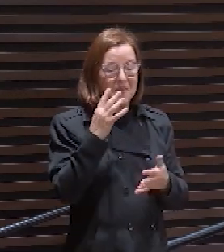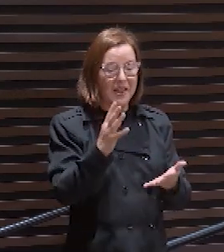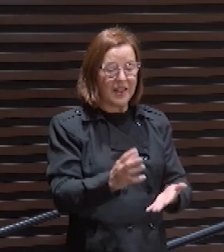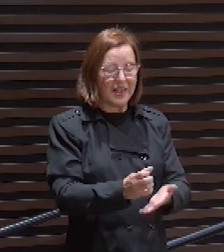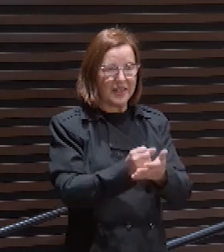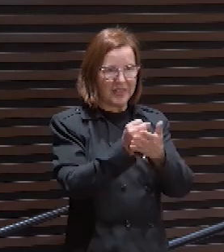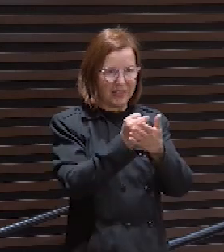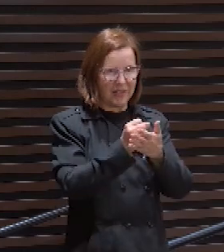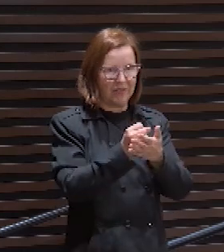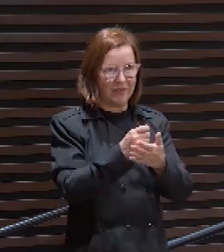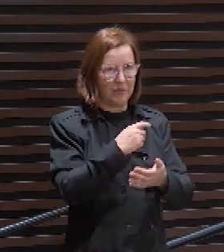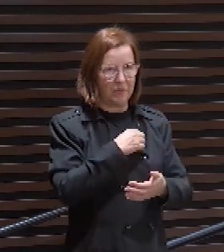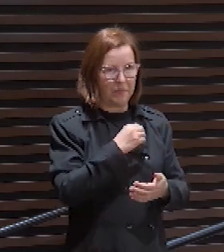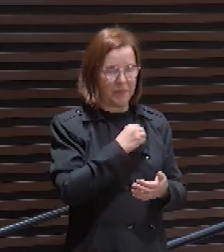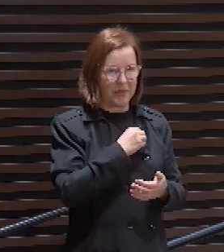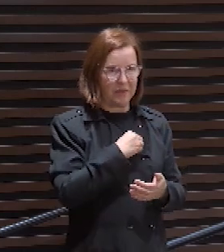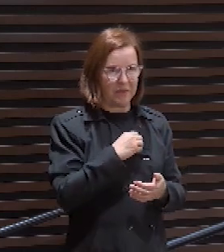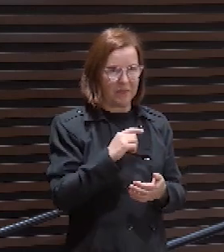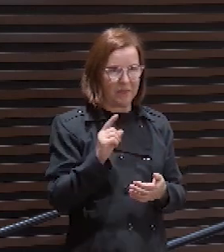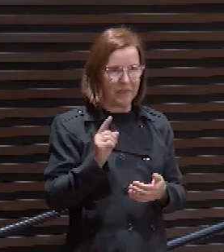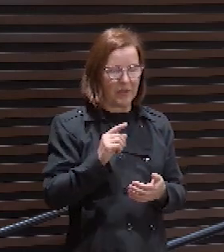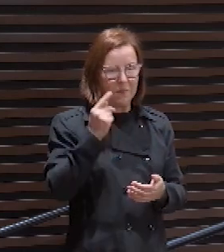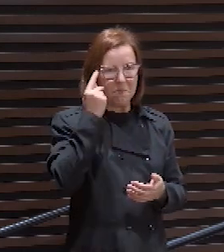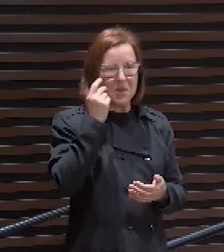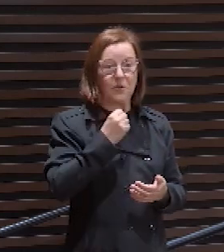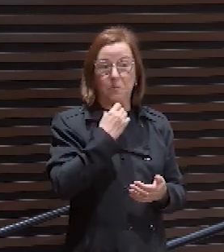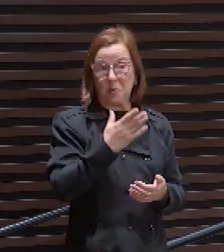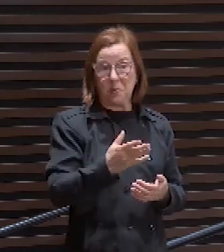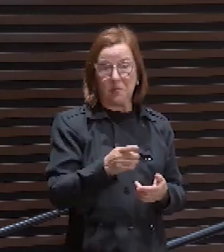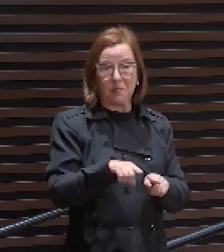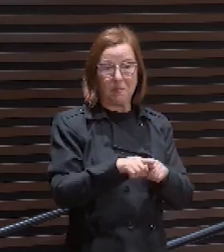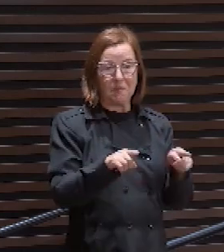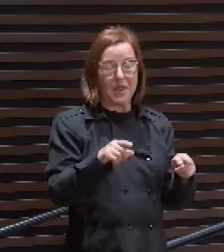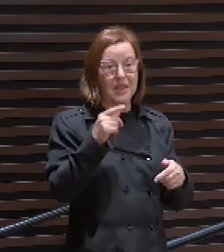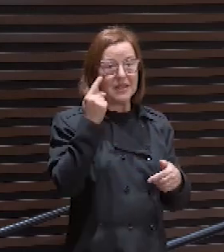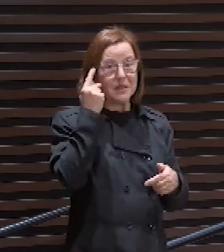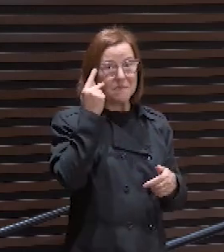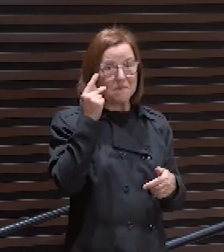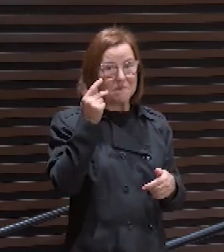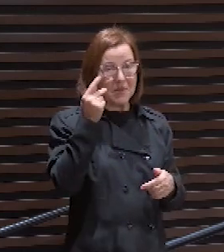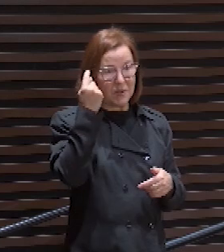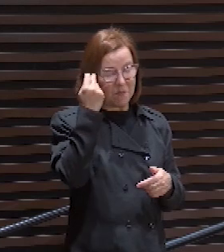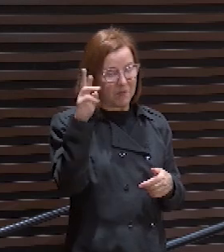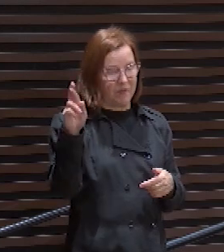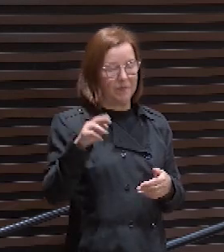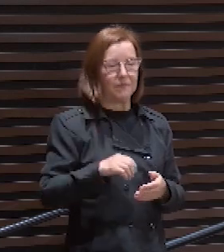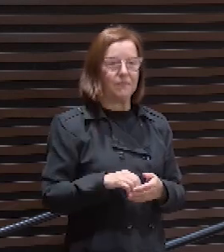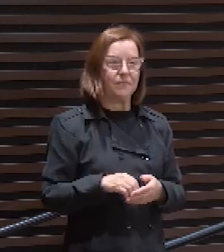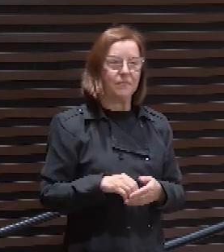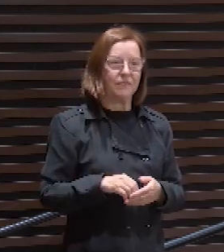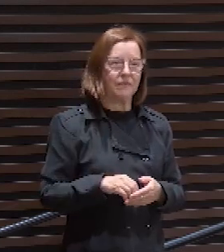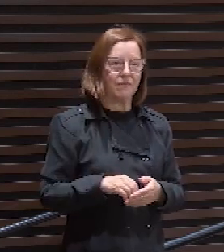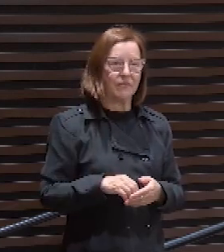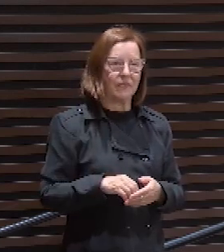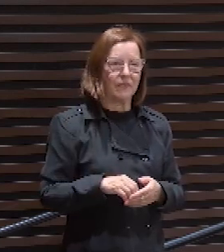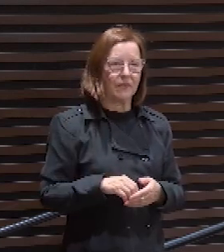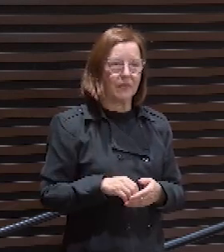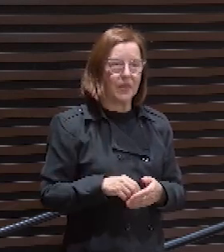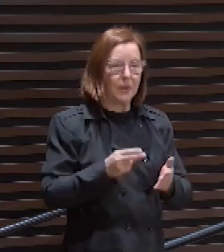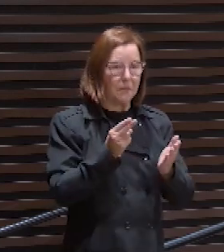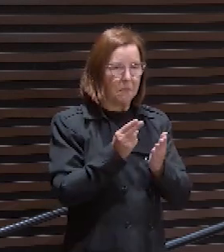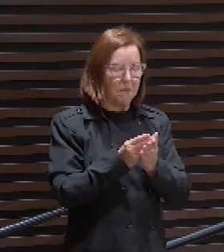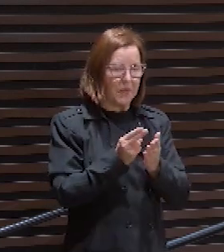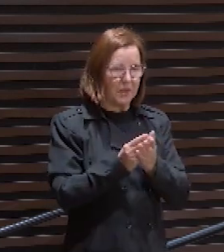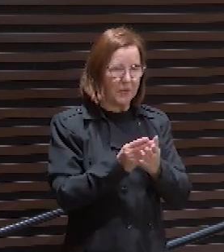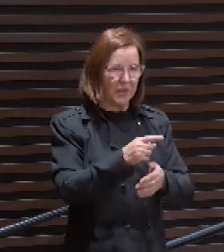são bons, mas daqueles que são os piores. Porque, irmãos, mesmo que nós pegássemos o melhor de